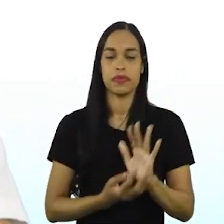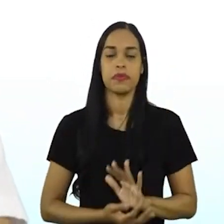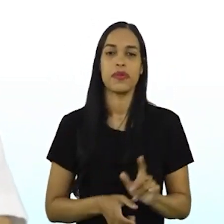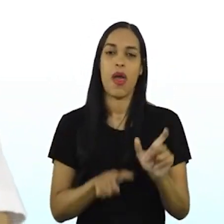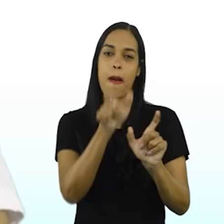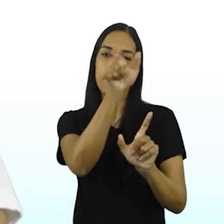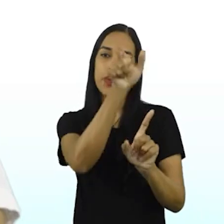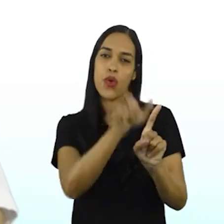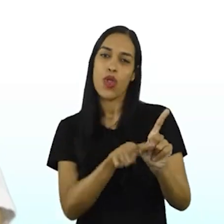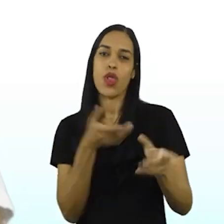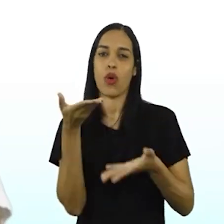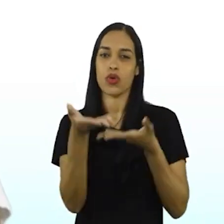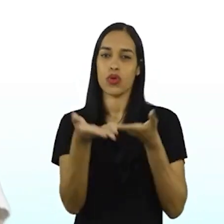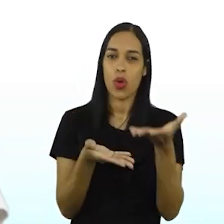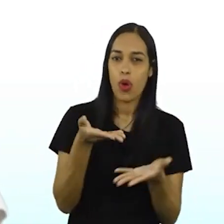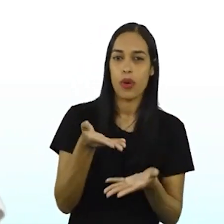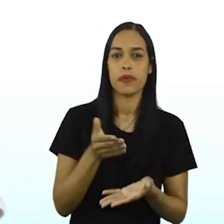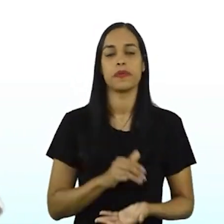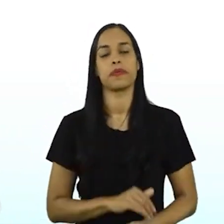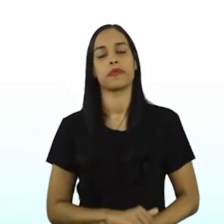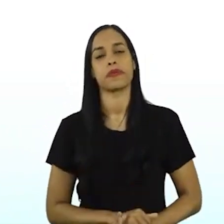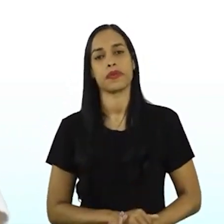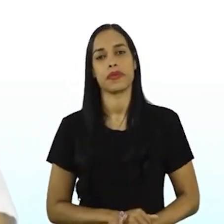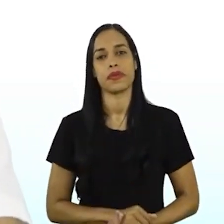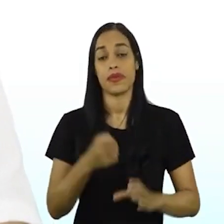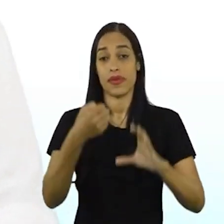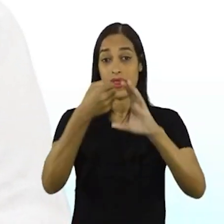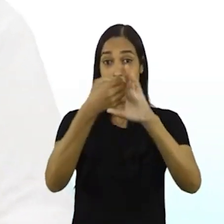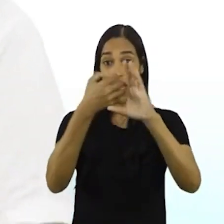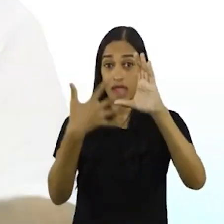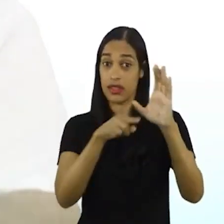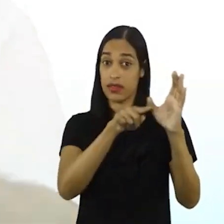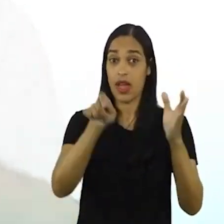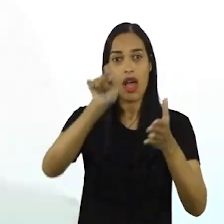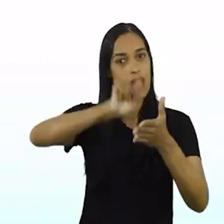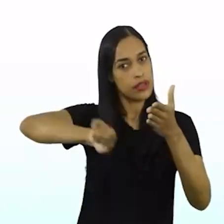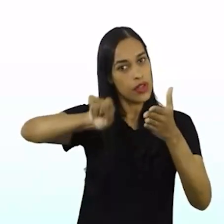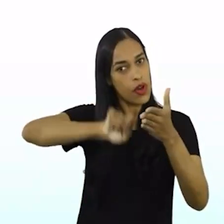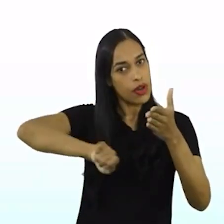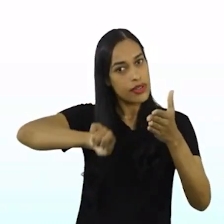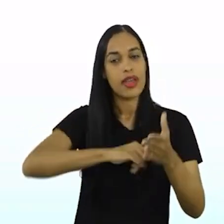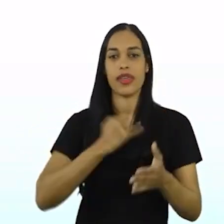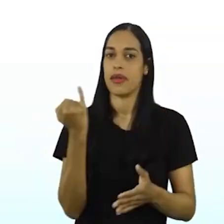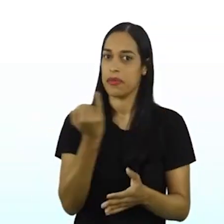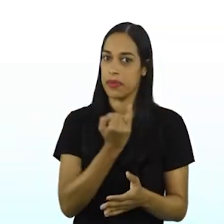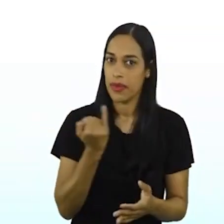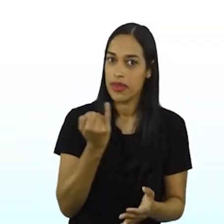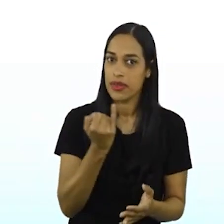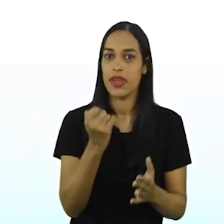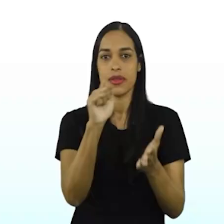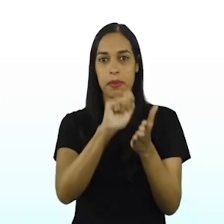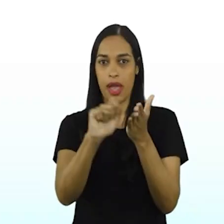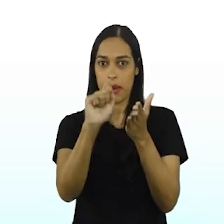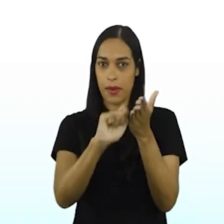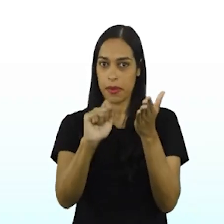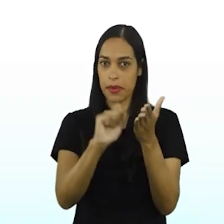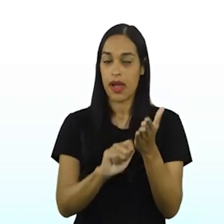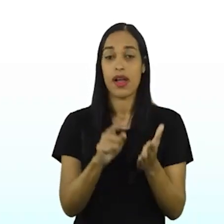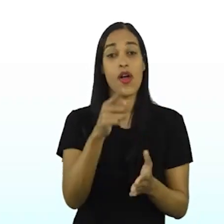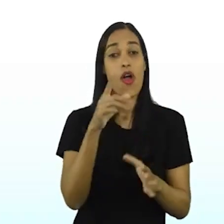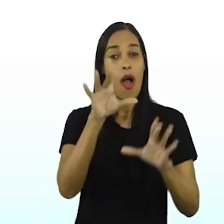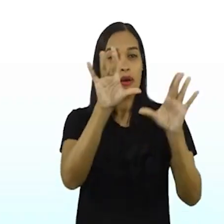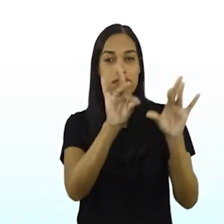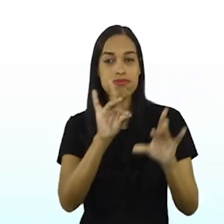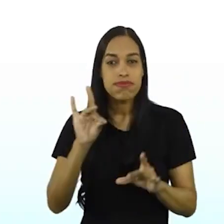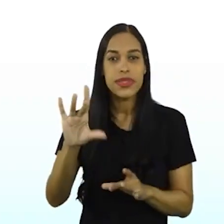locutor. Vou passar lá, dá uma olhada lá. Características, anota aí. Essas características aí, ó. Dá